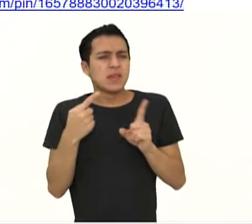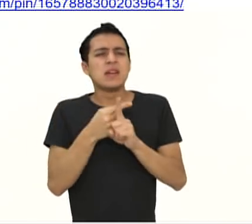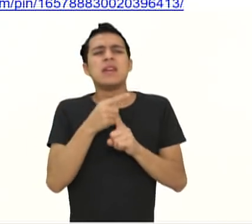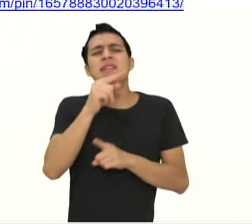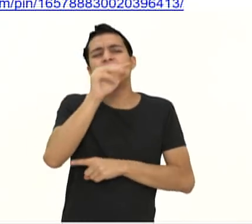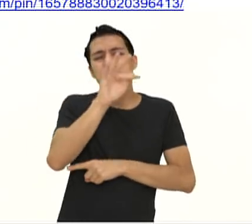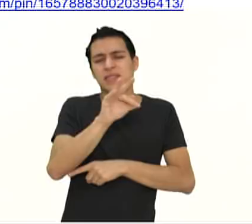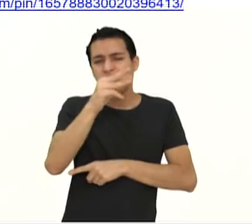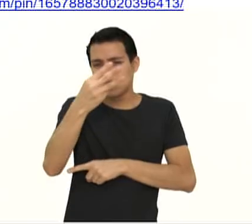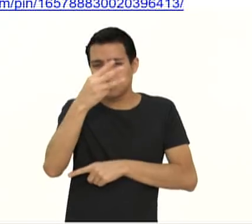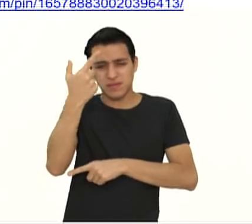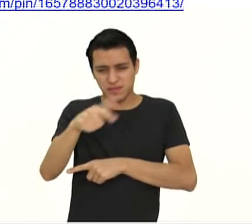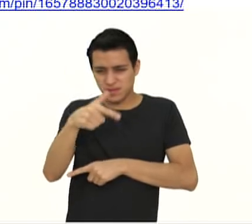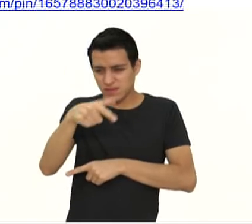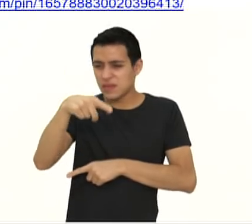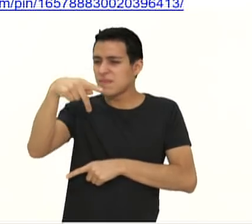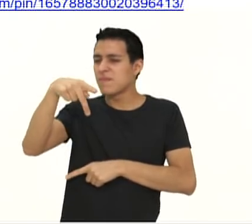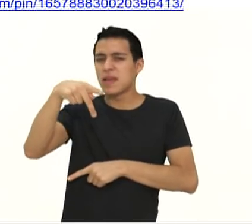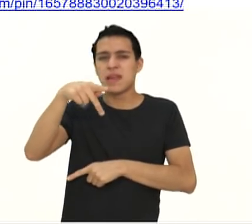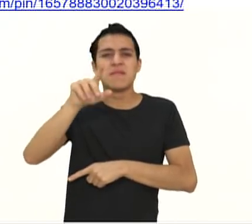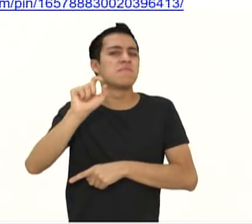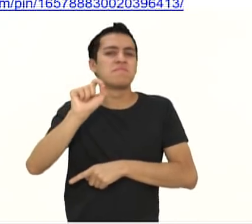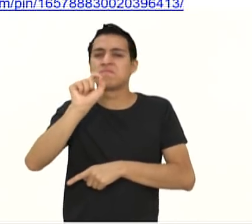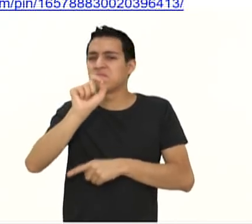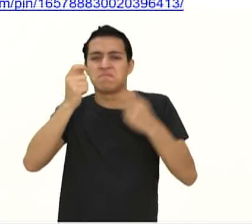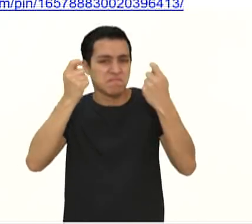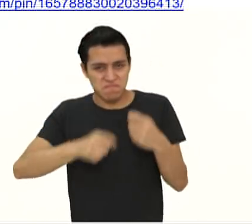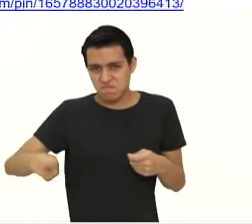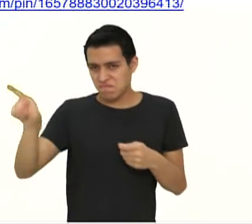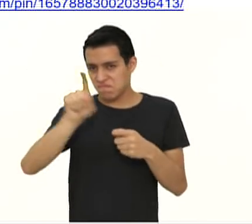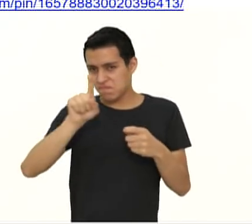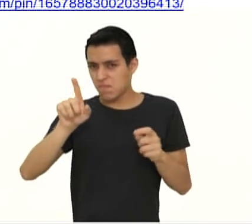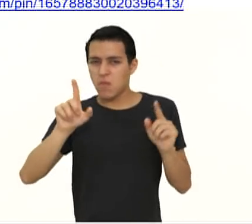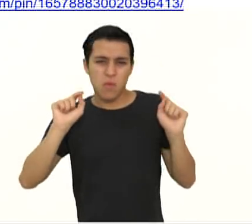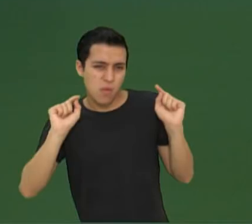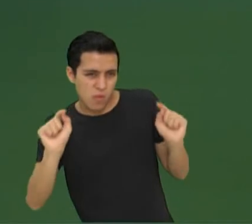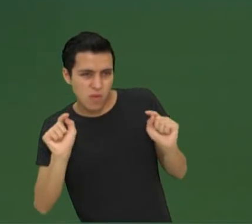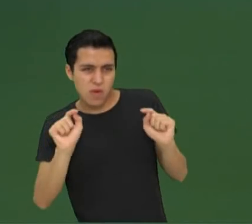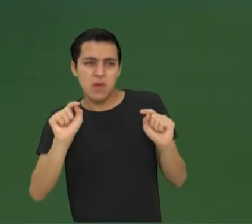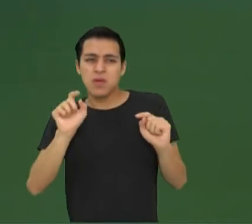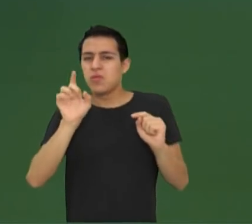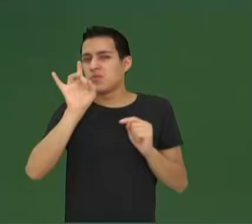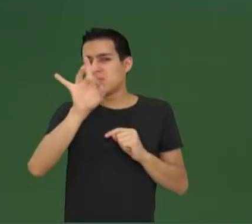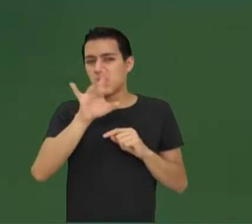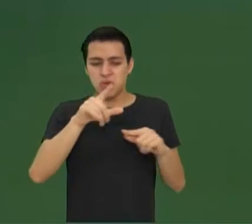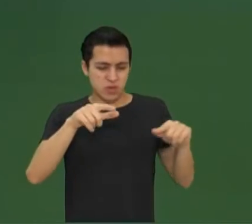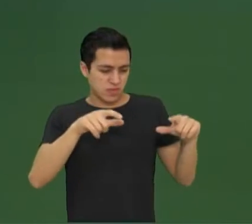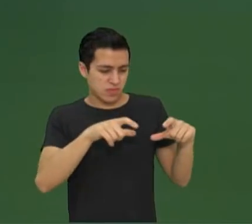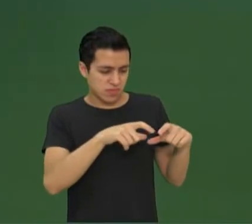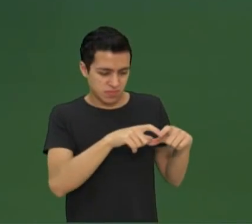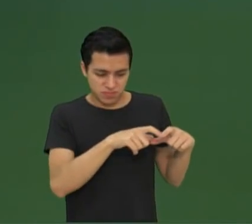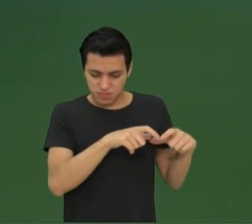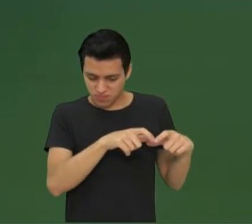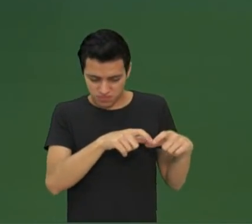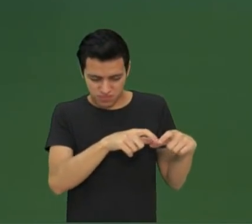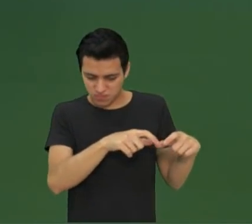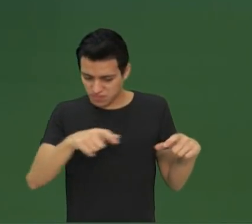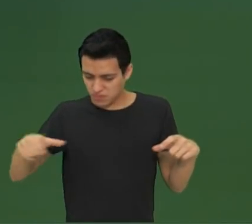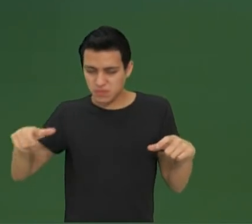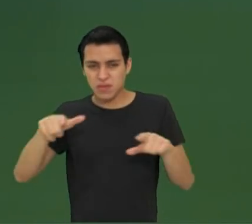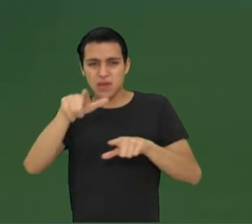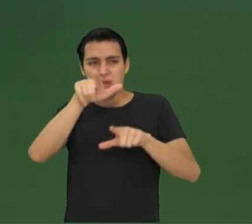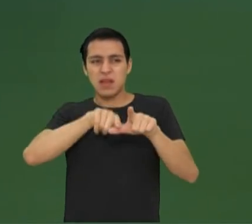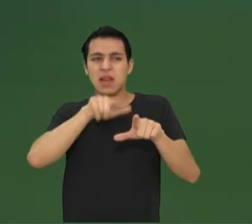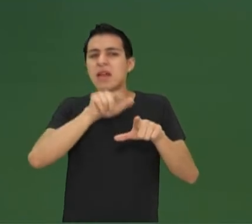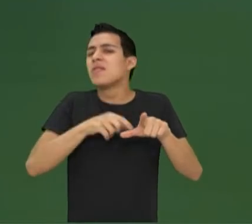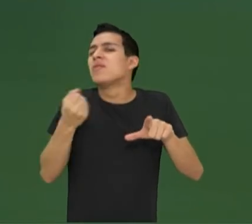E5. Por que F3 não tem o P do peão? Porque não precisa. Então, quando a gente só coloca a coluna e a fileira aqui, a letra e